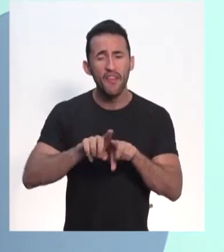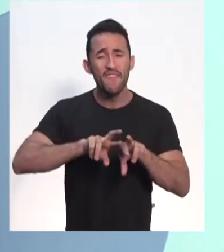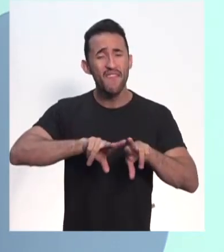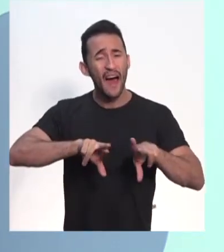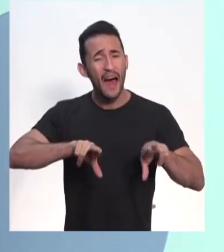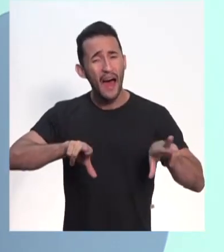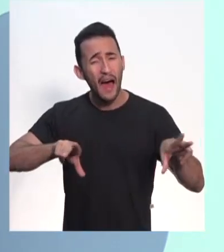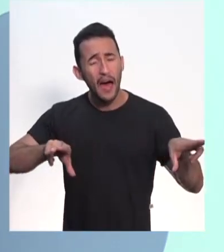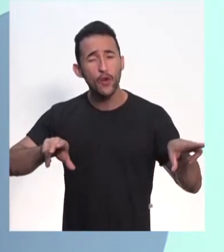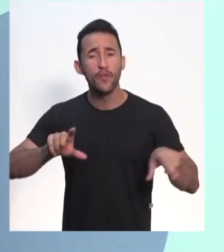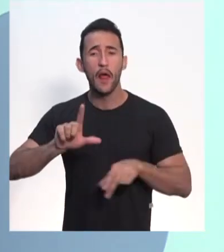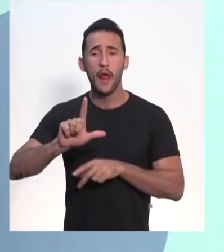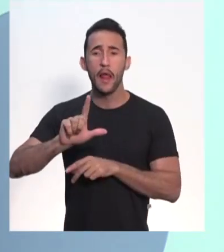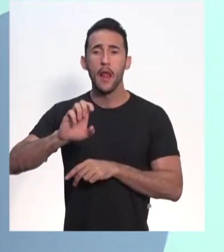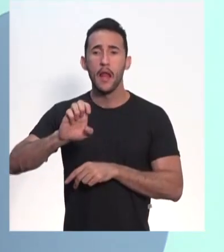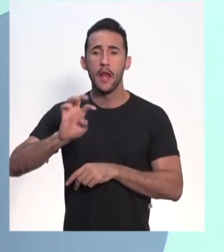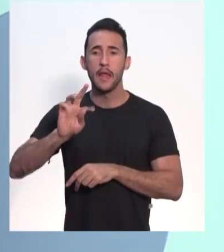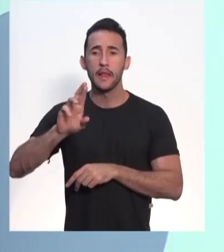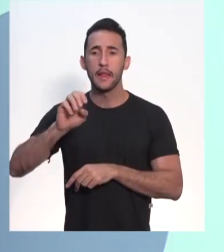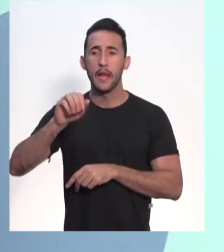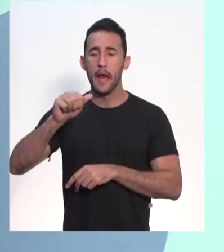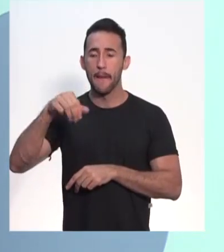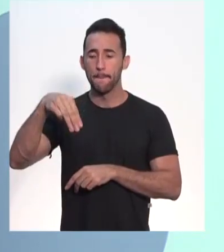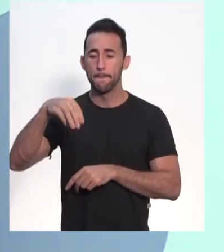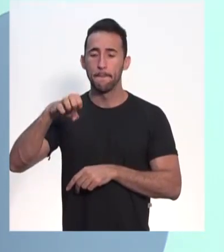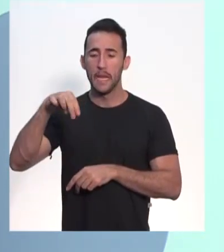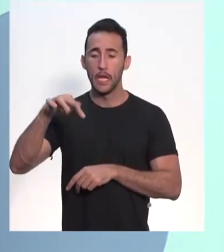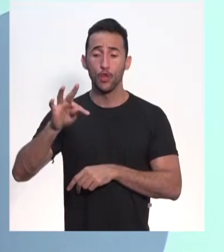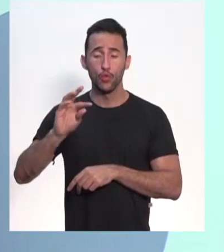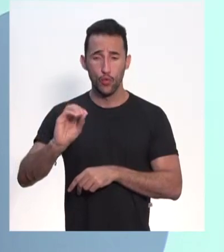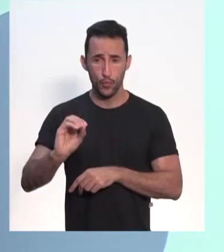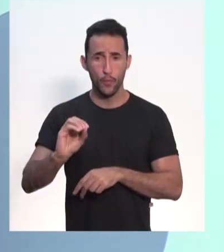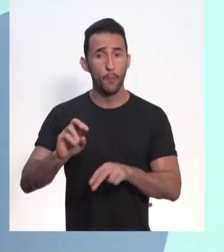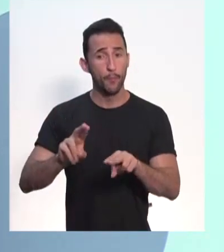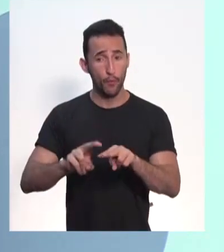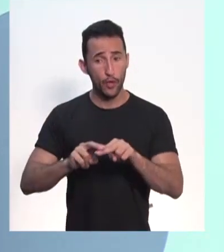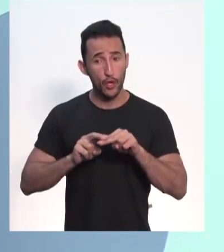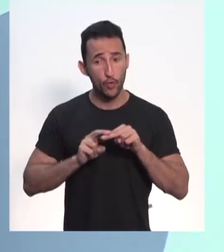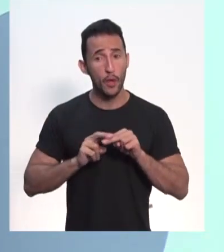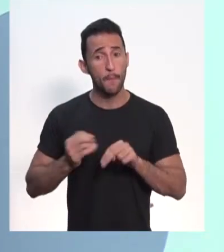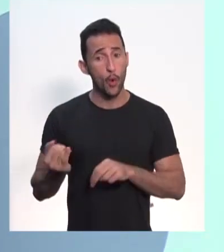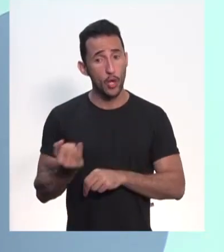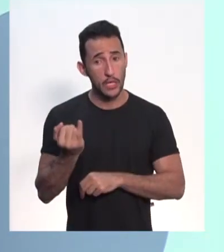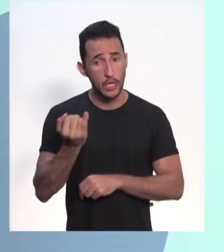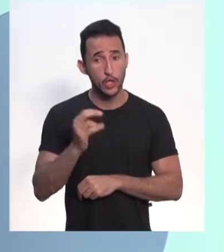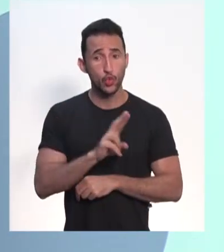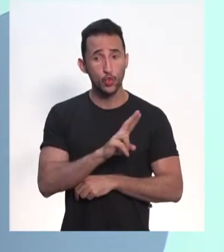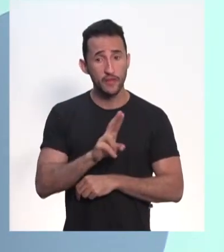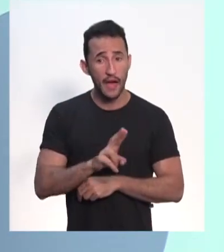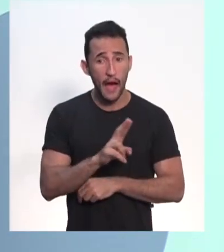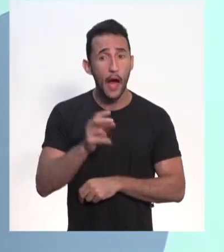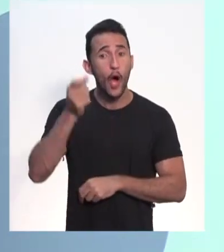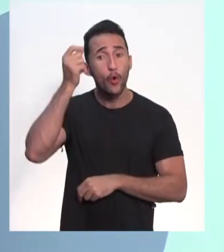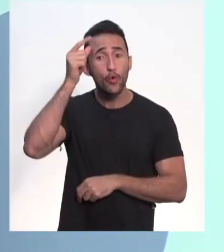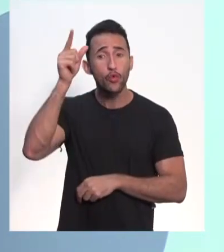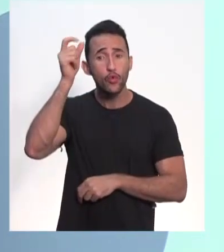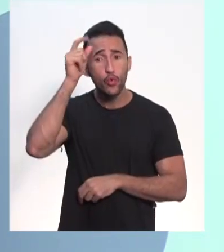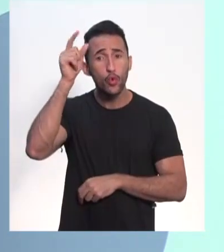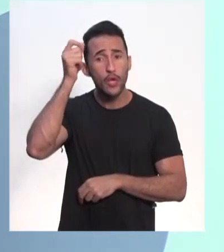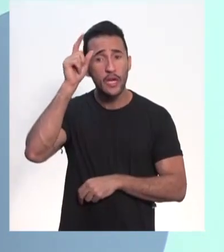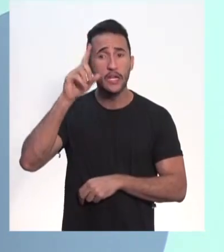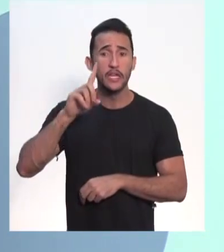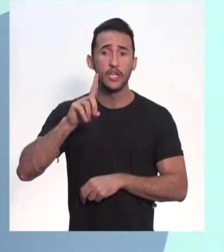se articularam e o que os professores vão encontrar tanto nessa lista de habilidades que